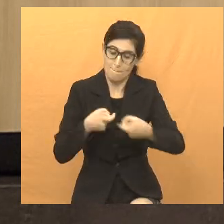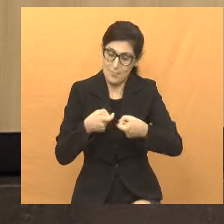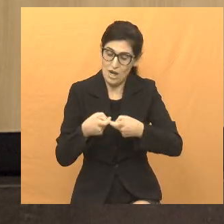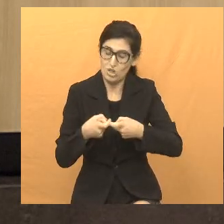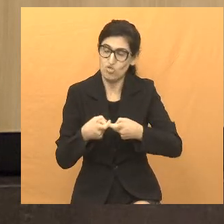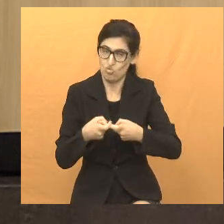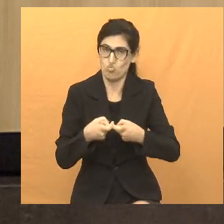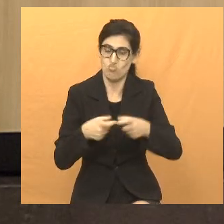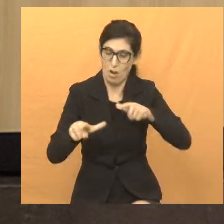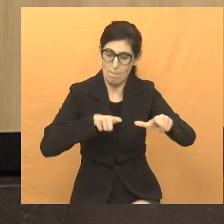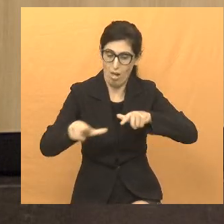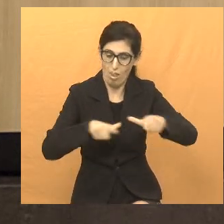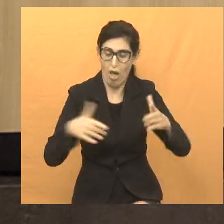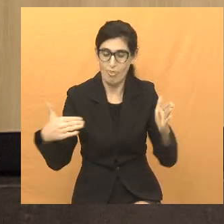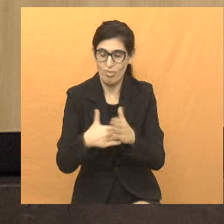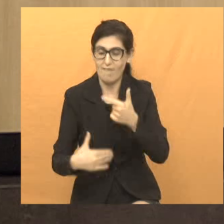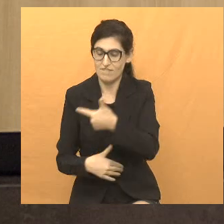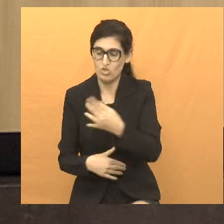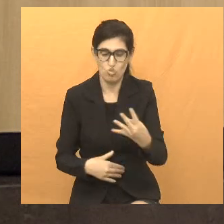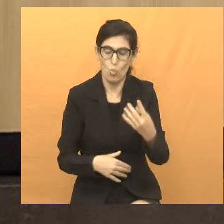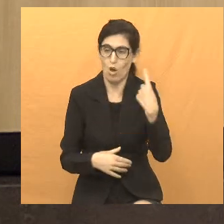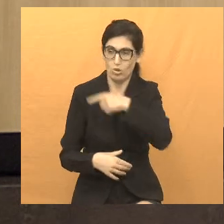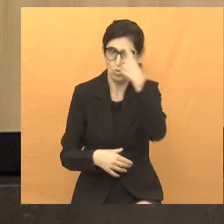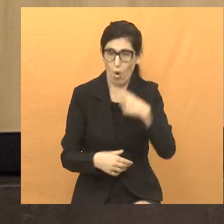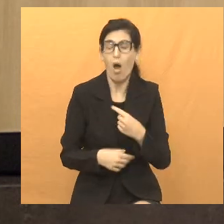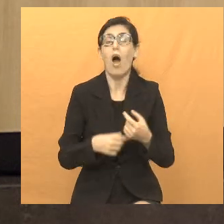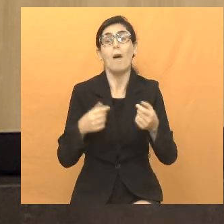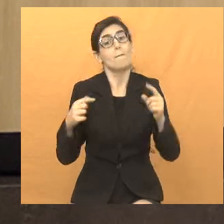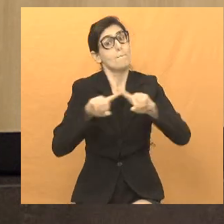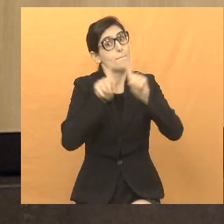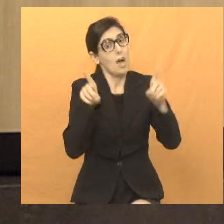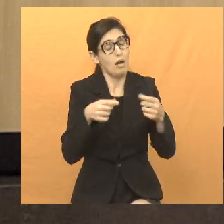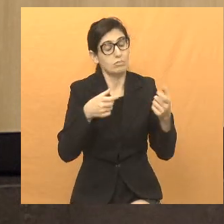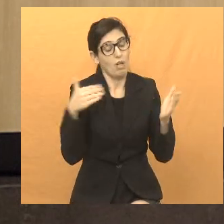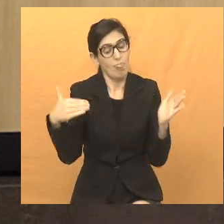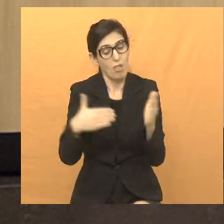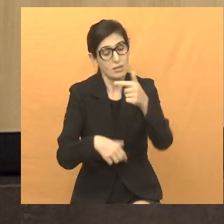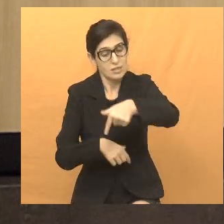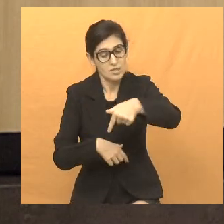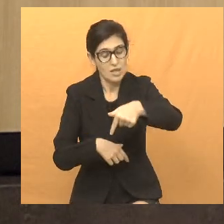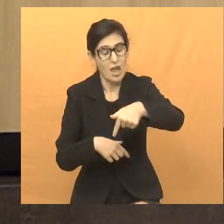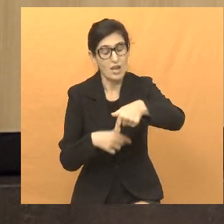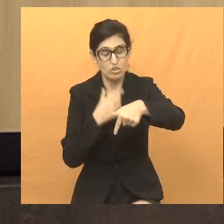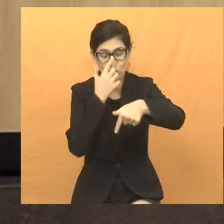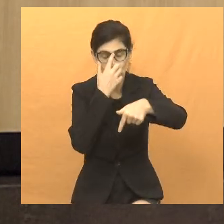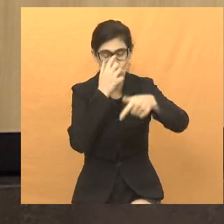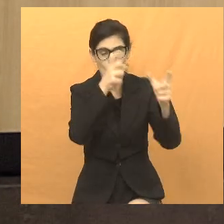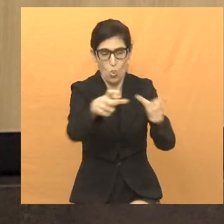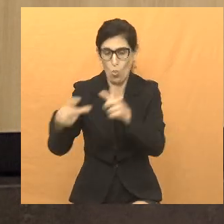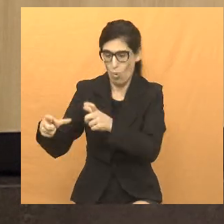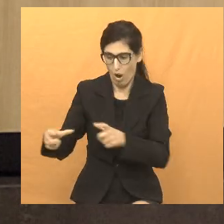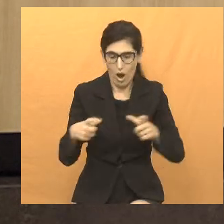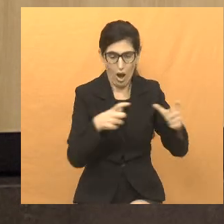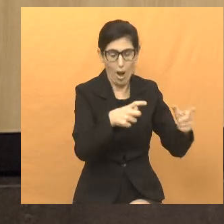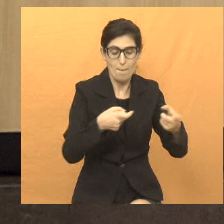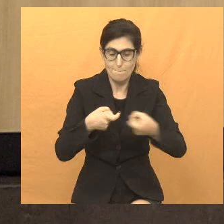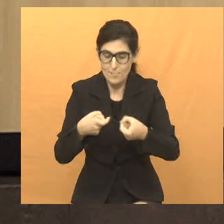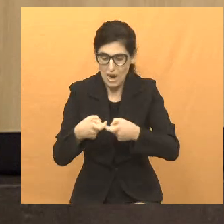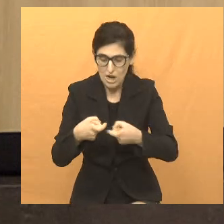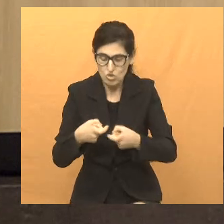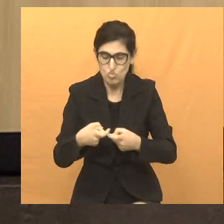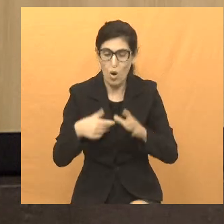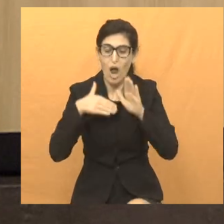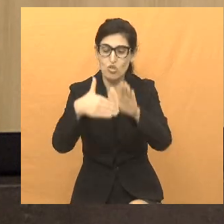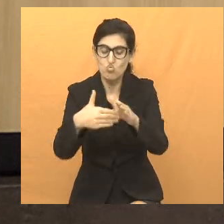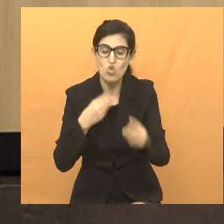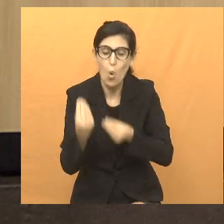plano aí, a gente tem possibilidade de ter até 7 unidades de saúde atendendo até as 22 horas. E esse médico, ele